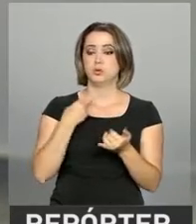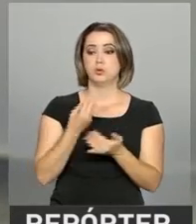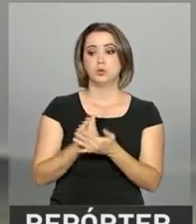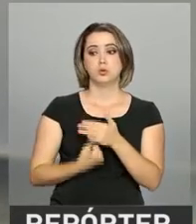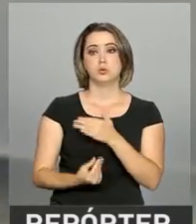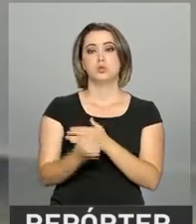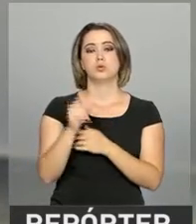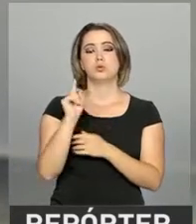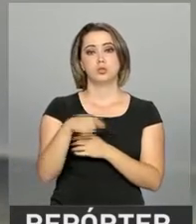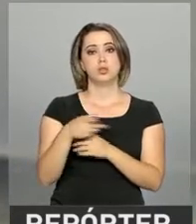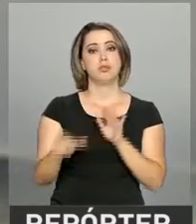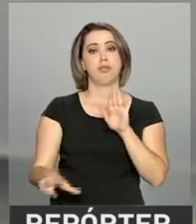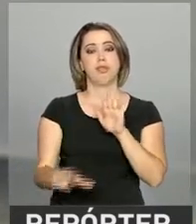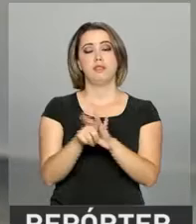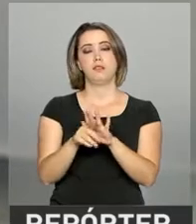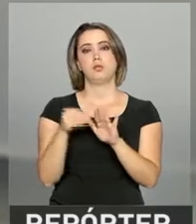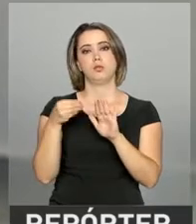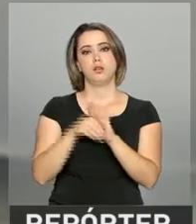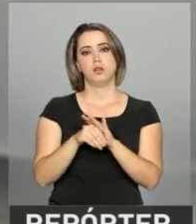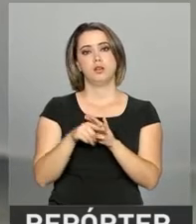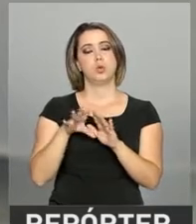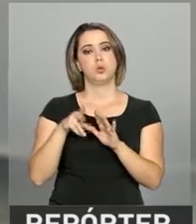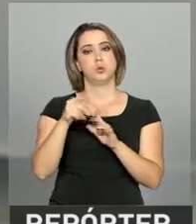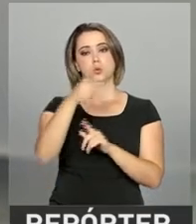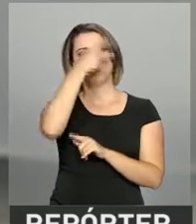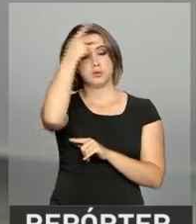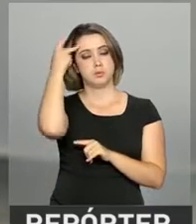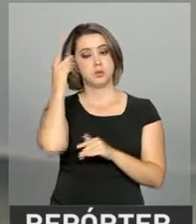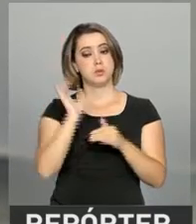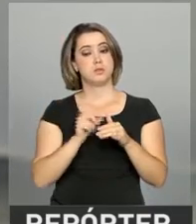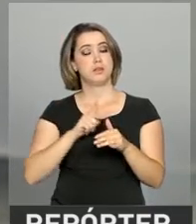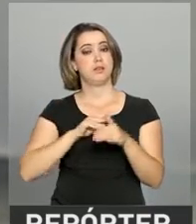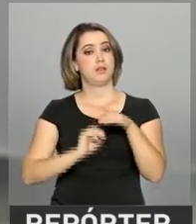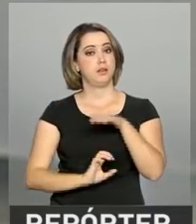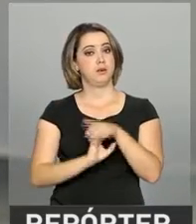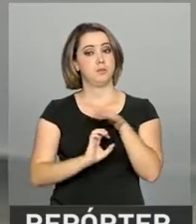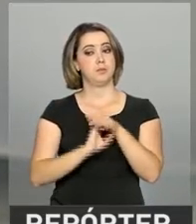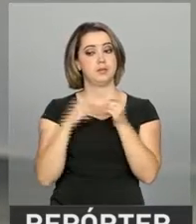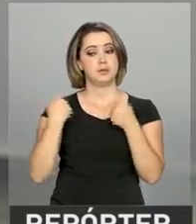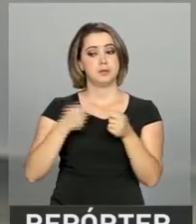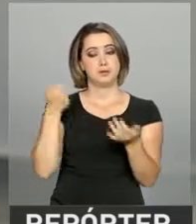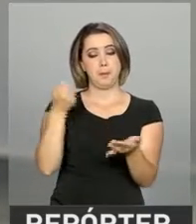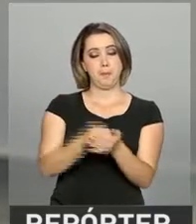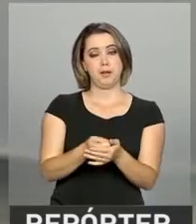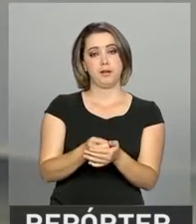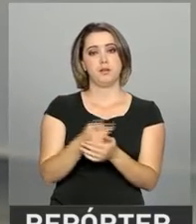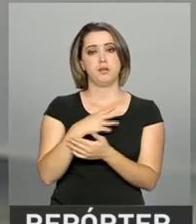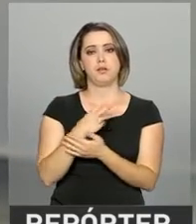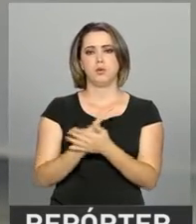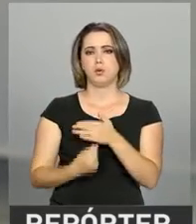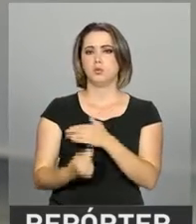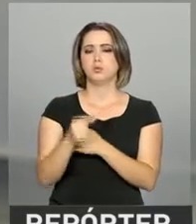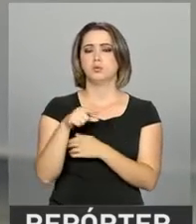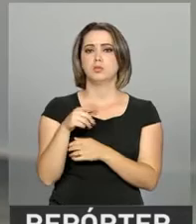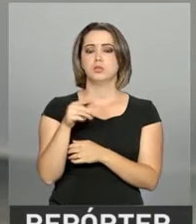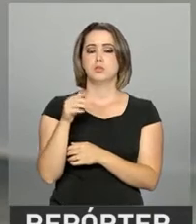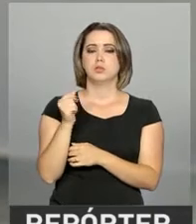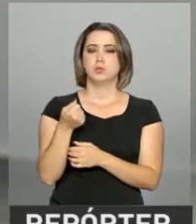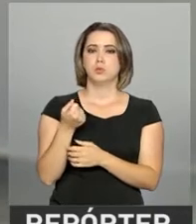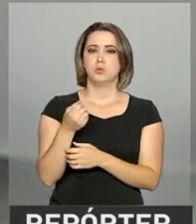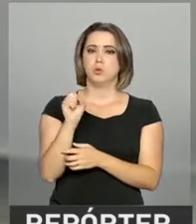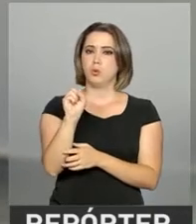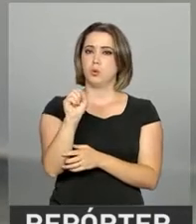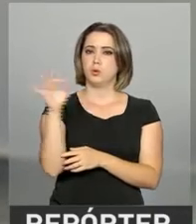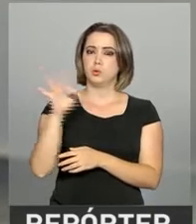previsto em lei ela determina que todos os empregadores são obrigados a depositar em uma conta vinculada o